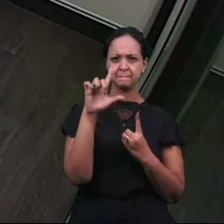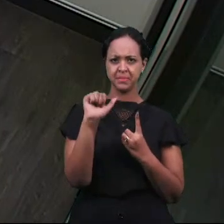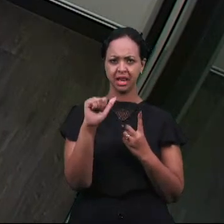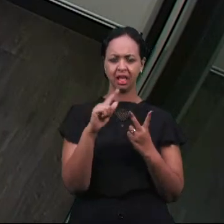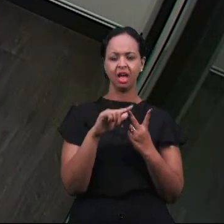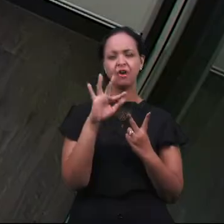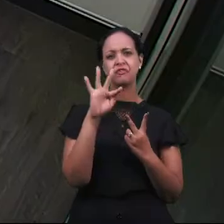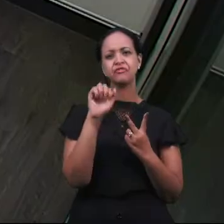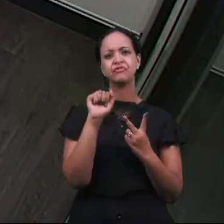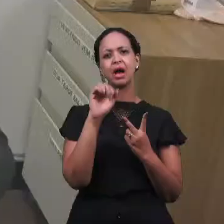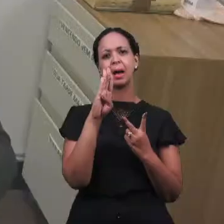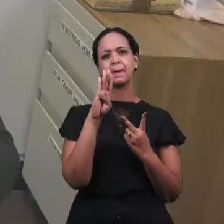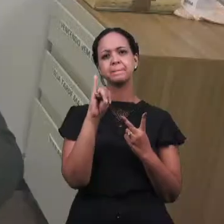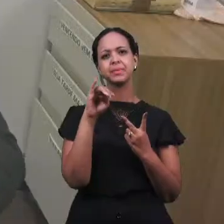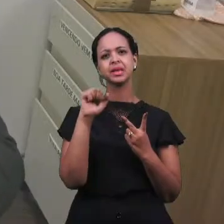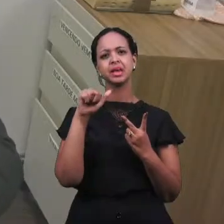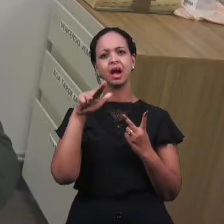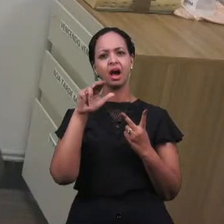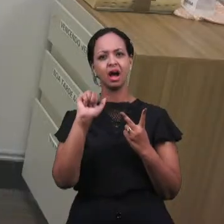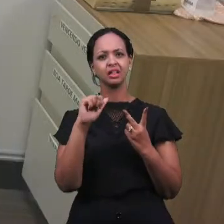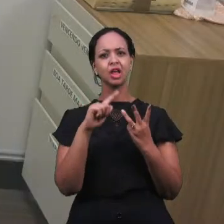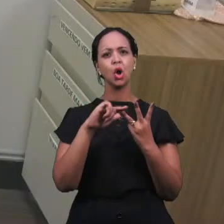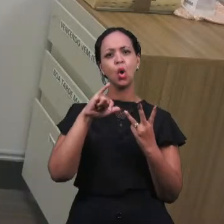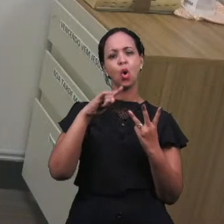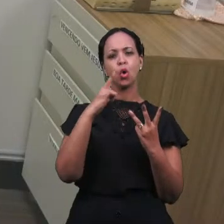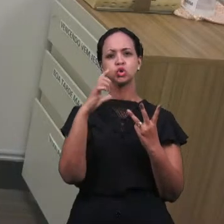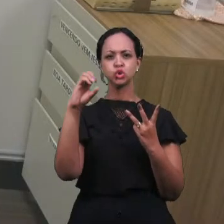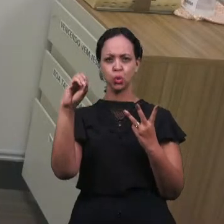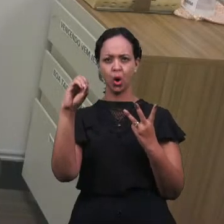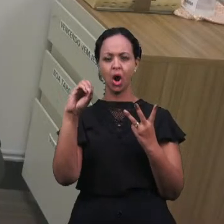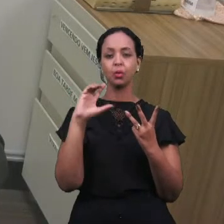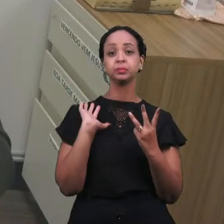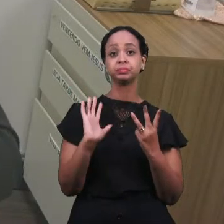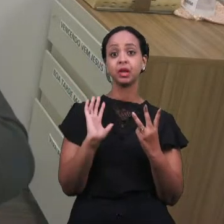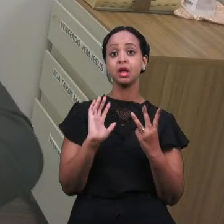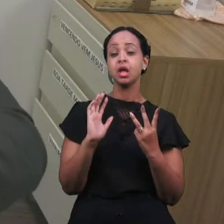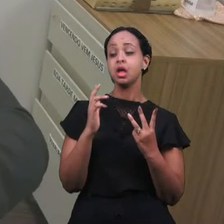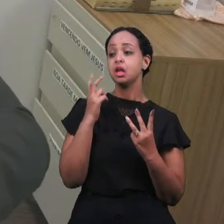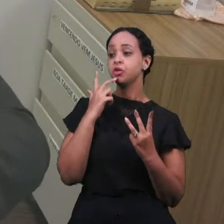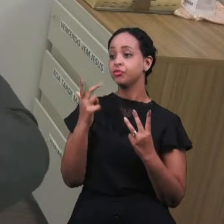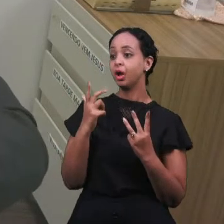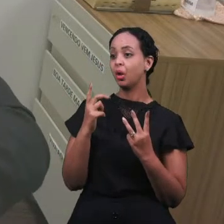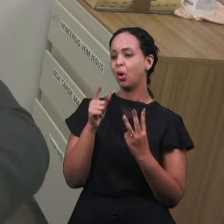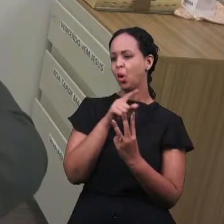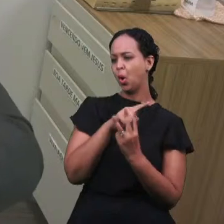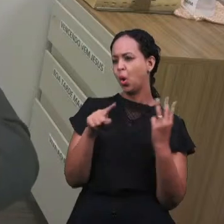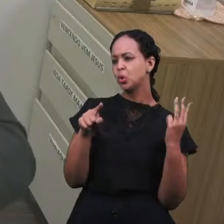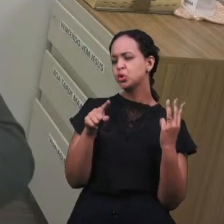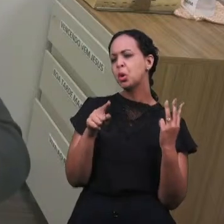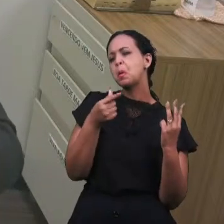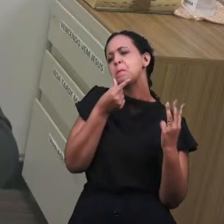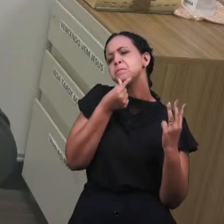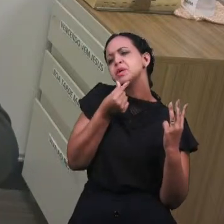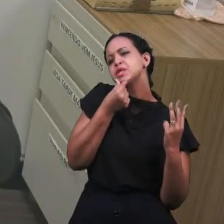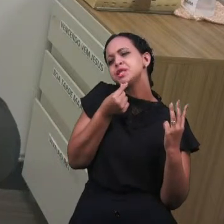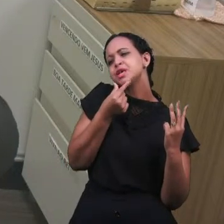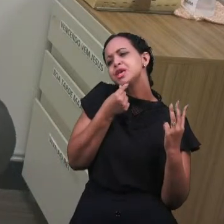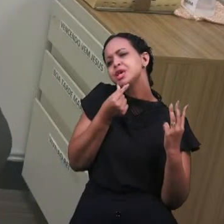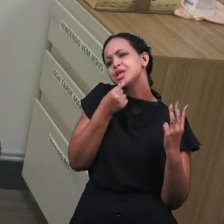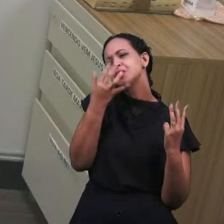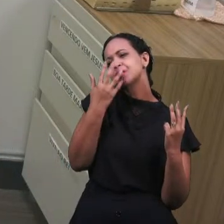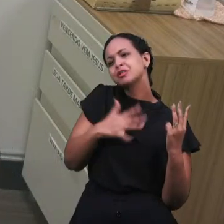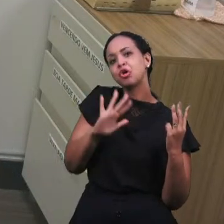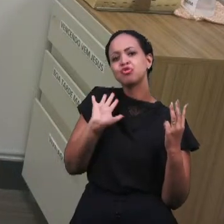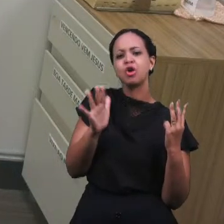benção, né? O pastor fora do ar, vou falar aqui, vou entregar. O pastor fora do ar, ele falou assim, olha, os meninos, né? As meninas e os meninos, quer dizer, já estão